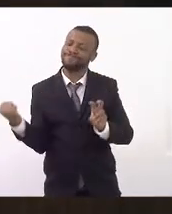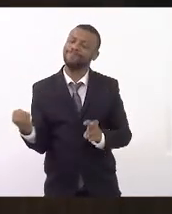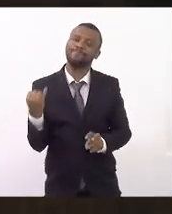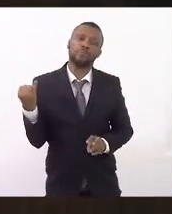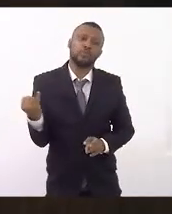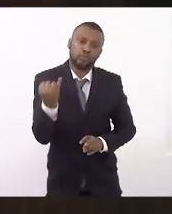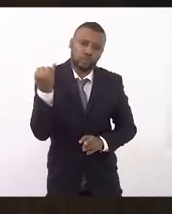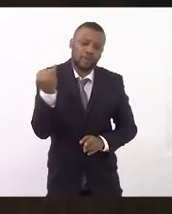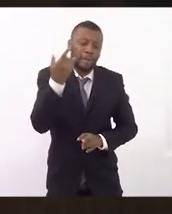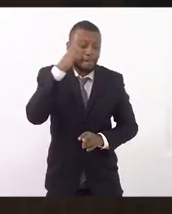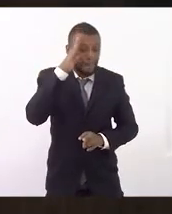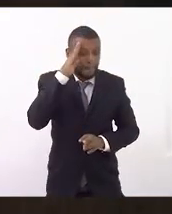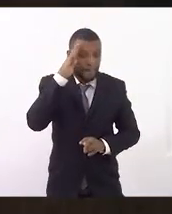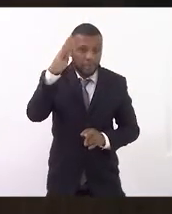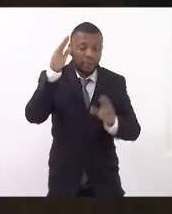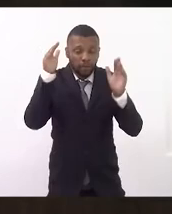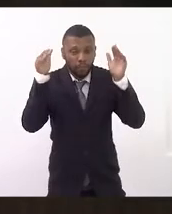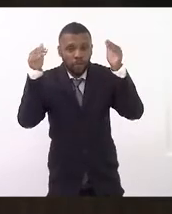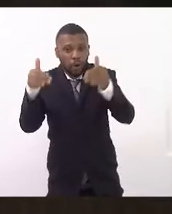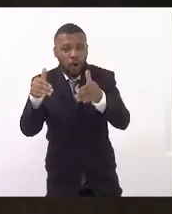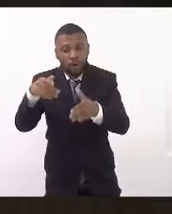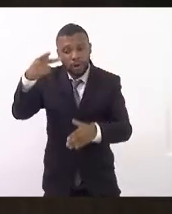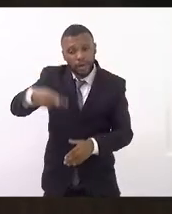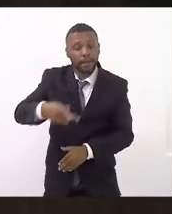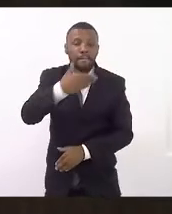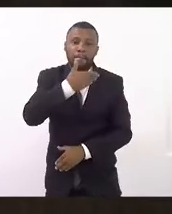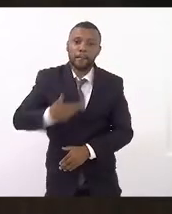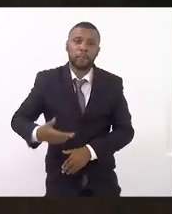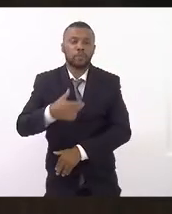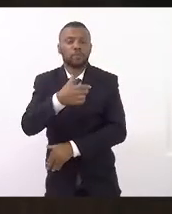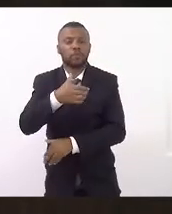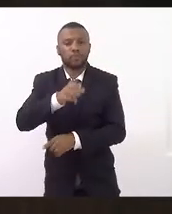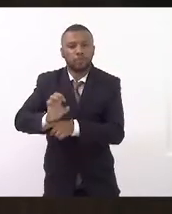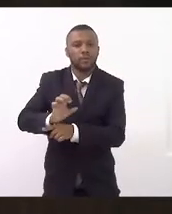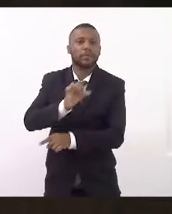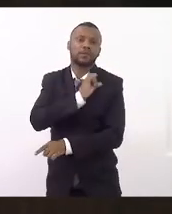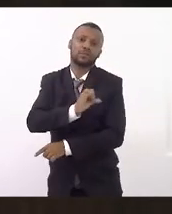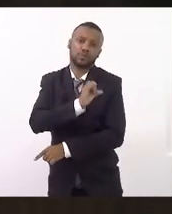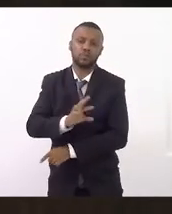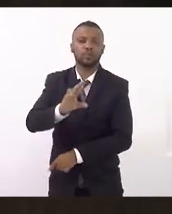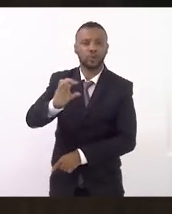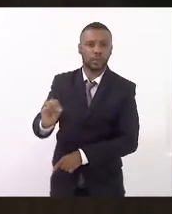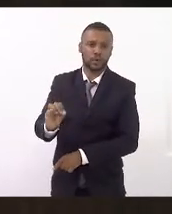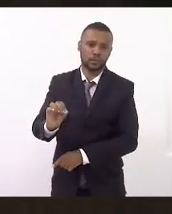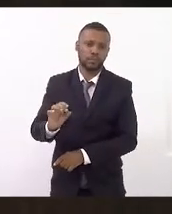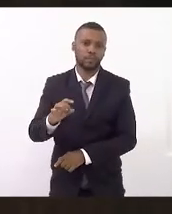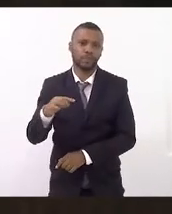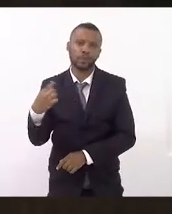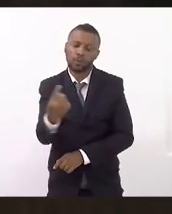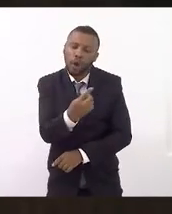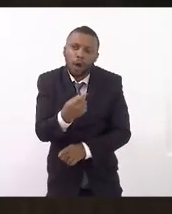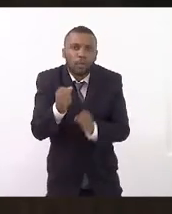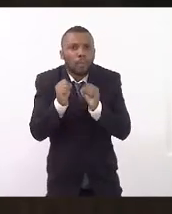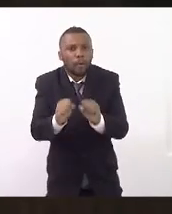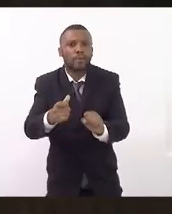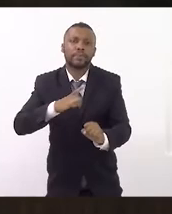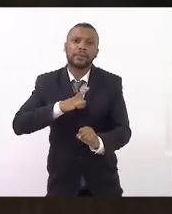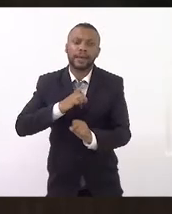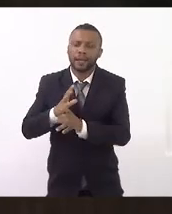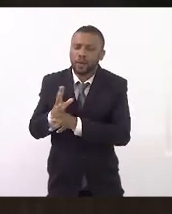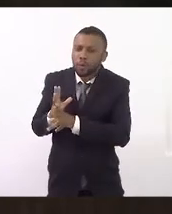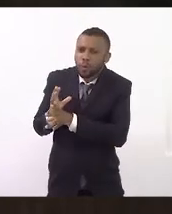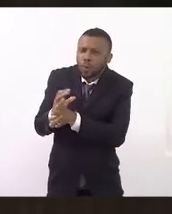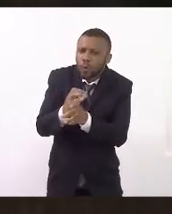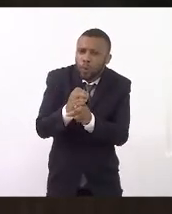absolutamente prioritário para o nosso Estado. Nós podemos ter, no mínimo, umas duas